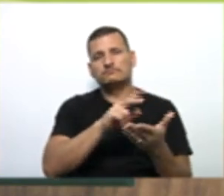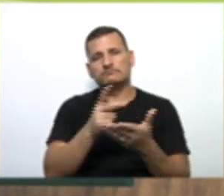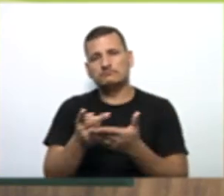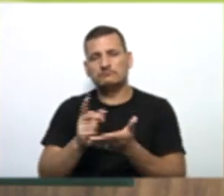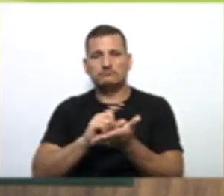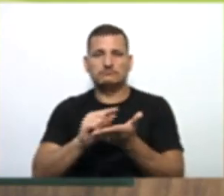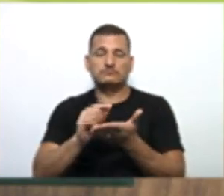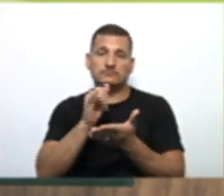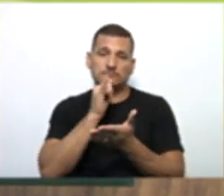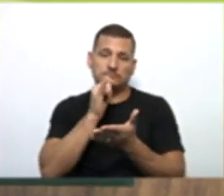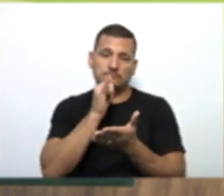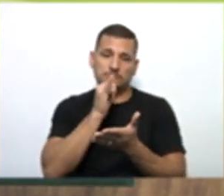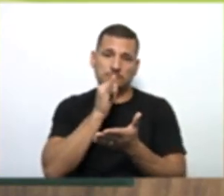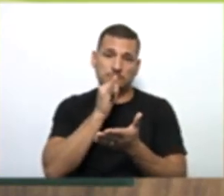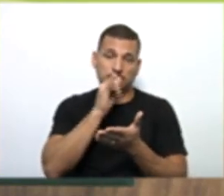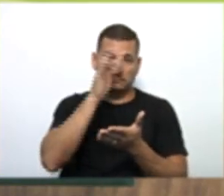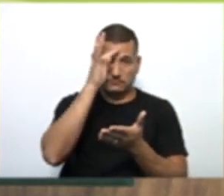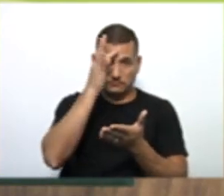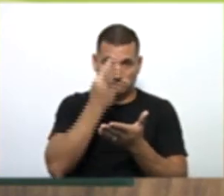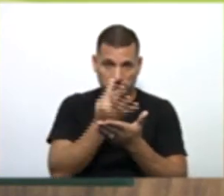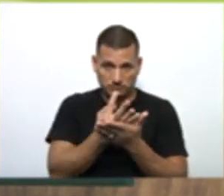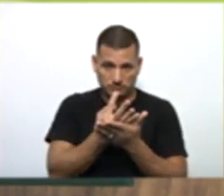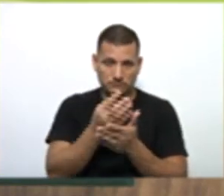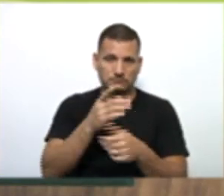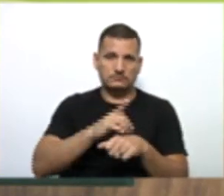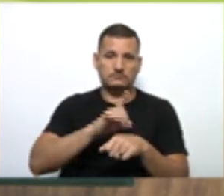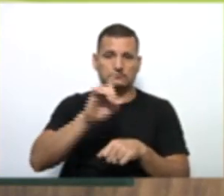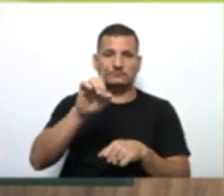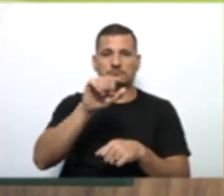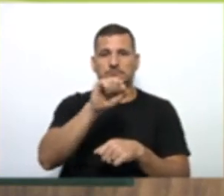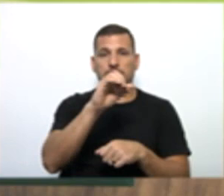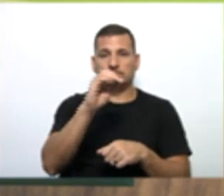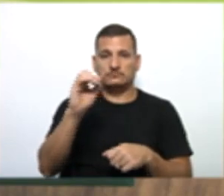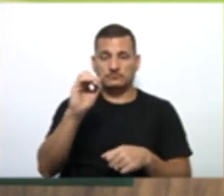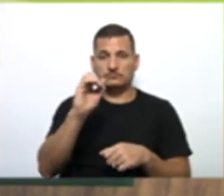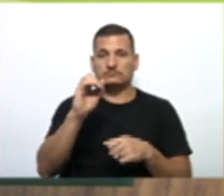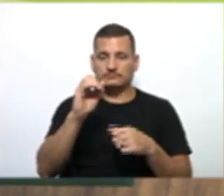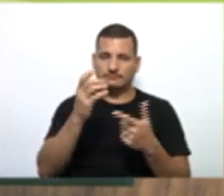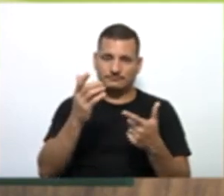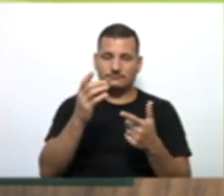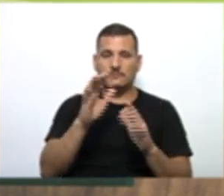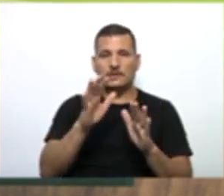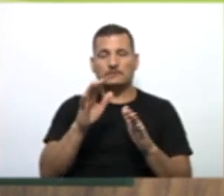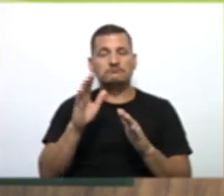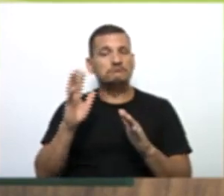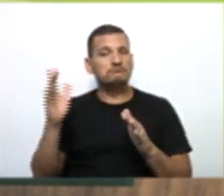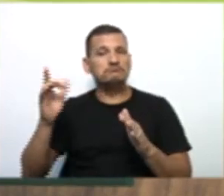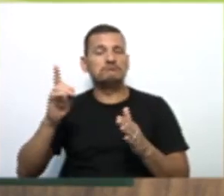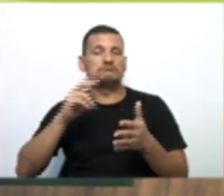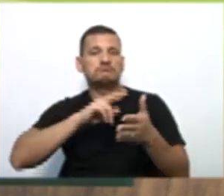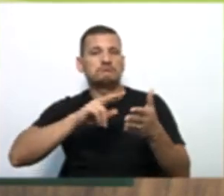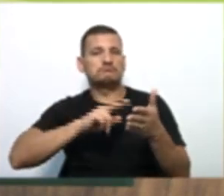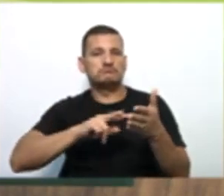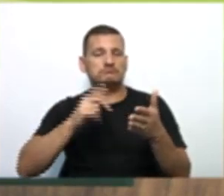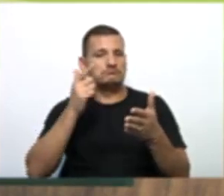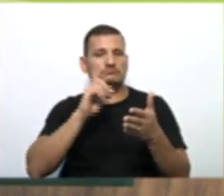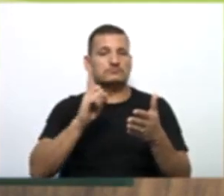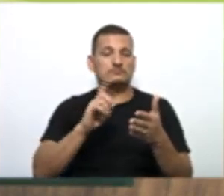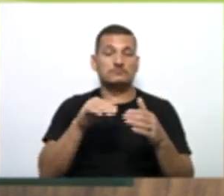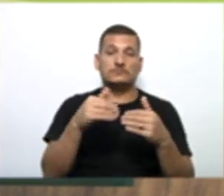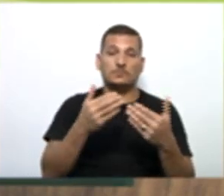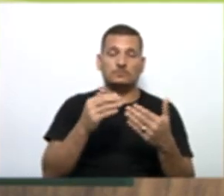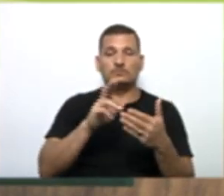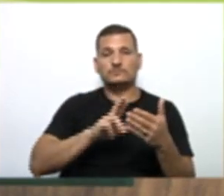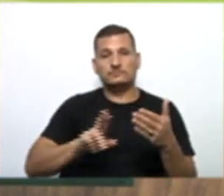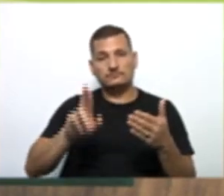tese de doutorado de 800 páginas. Né? Nem todo mundo vai ter acesso a essa tese. Nem todos conseguirão ler, professora Anabela. Então as universidades